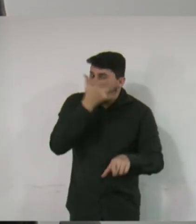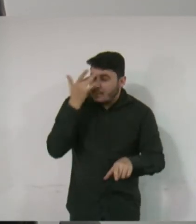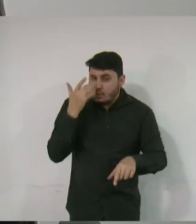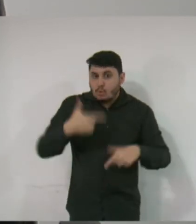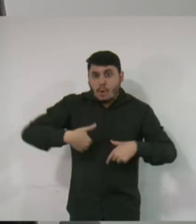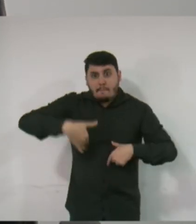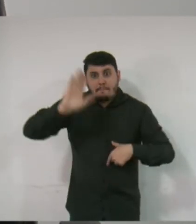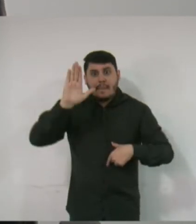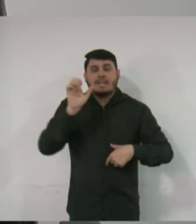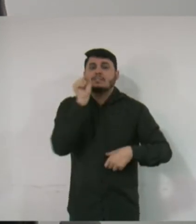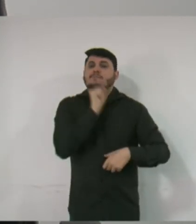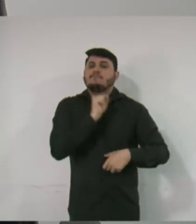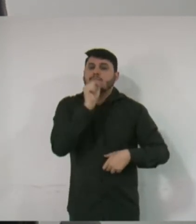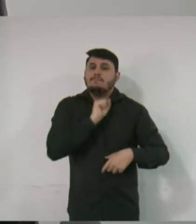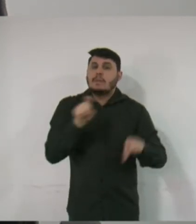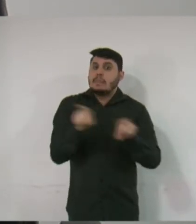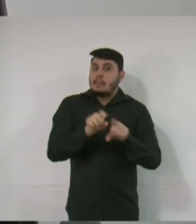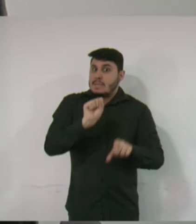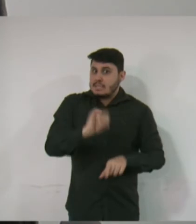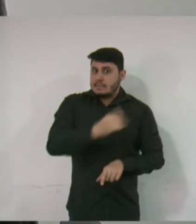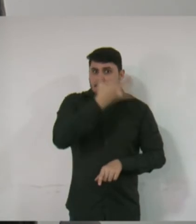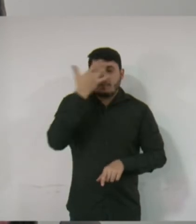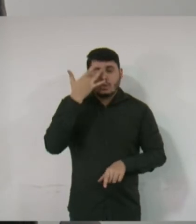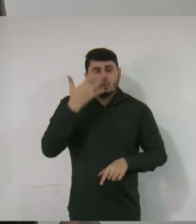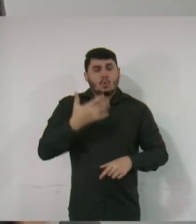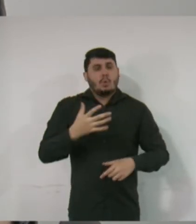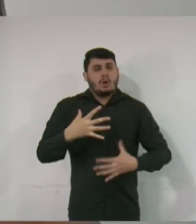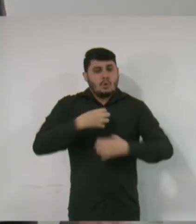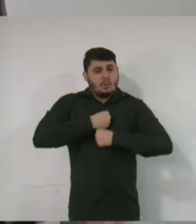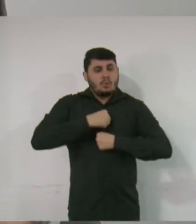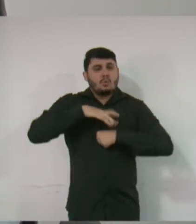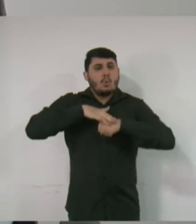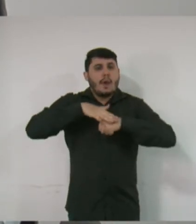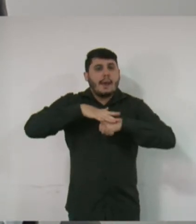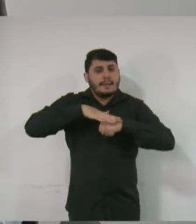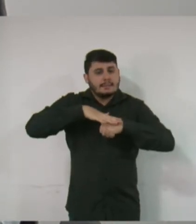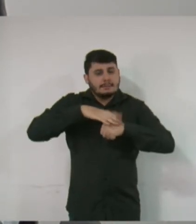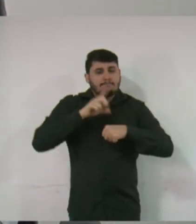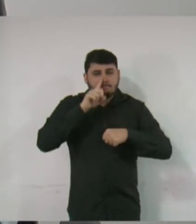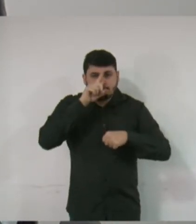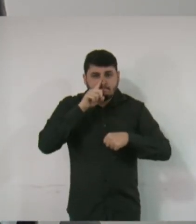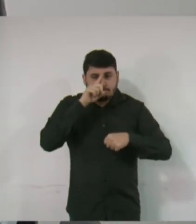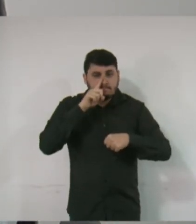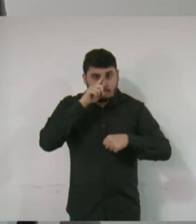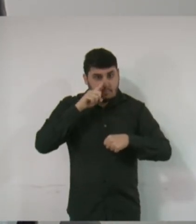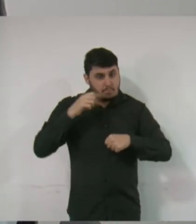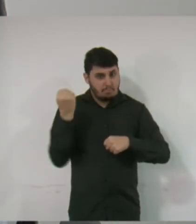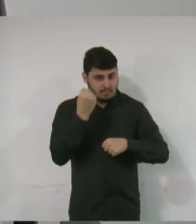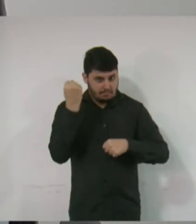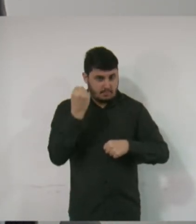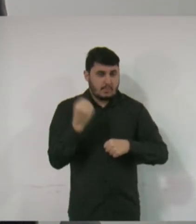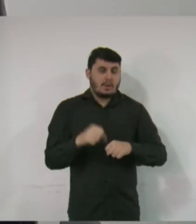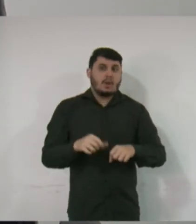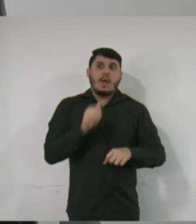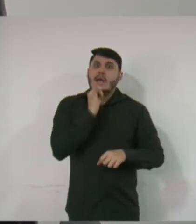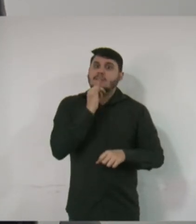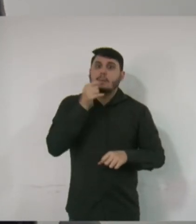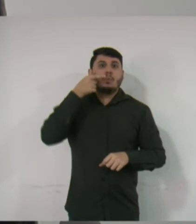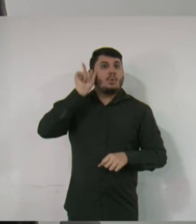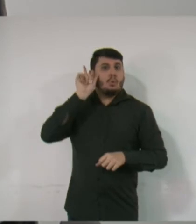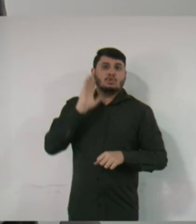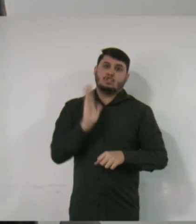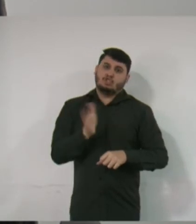doenças crônicas e a partir daí a gente faz ações. Ontem, por exemplo, no domingo, a gente fez